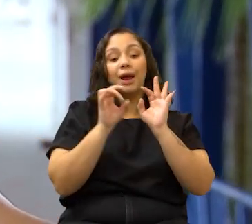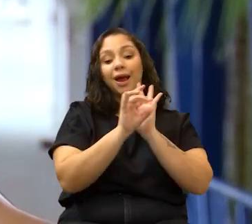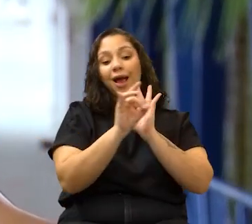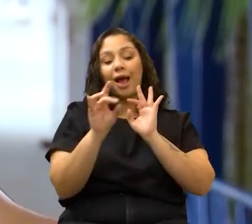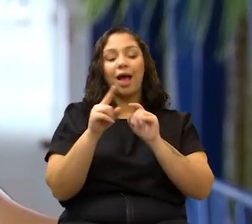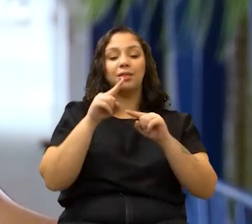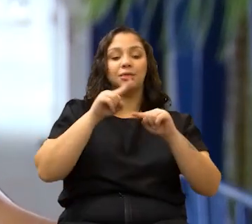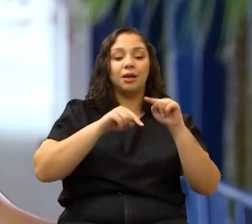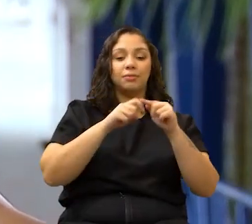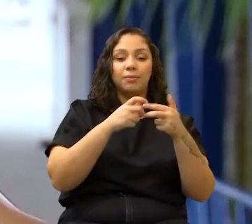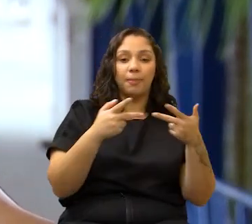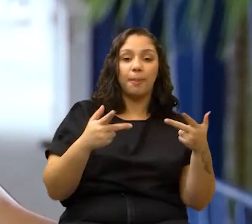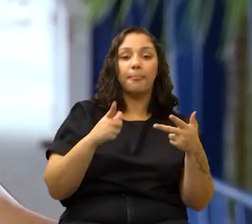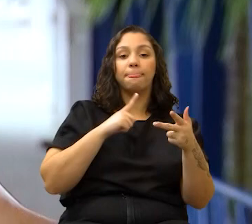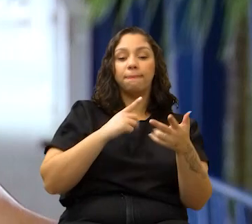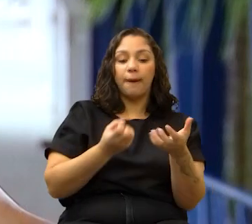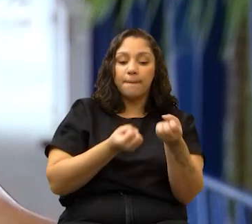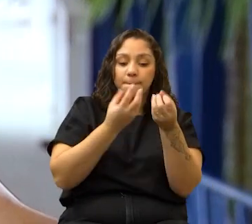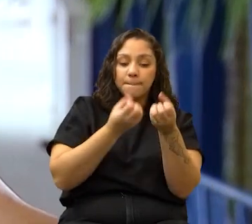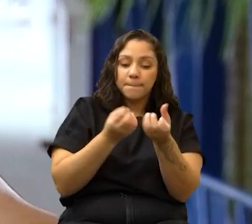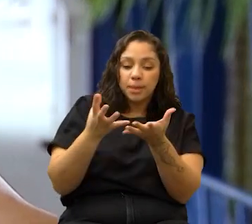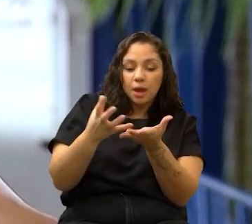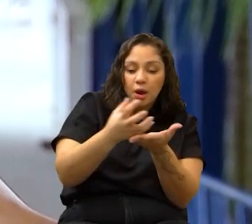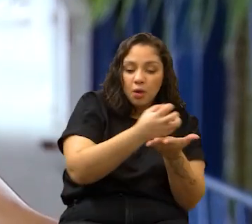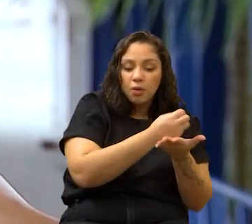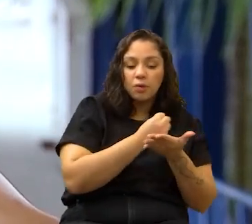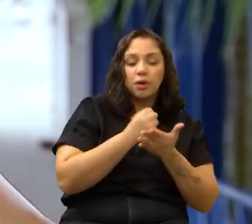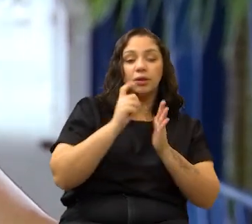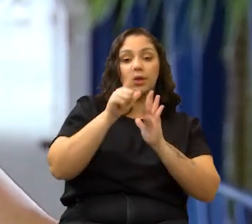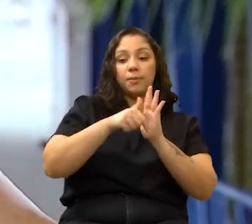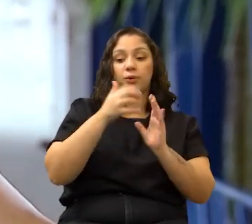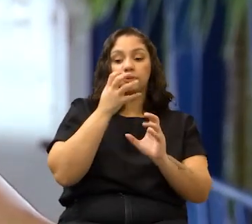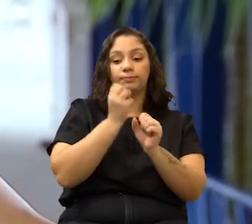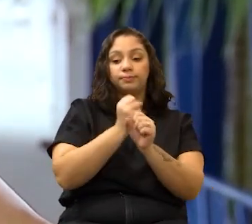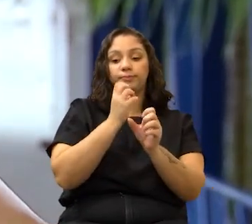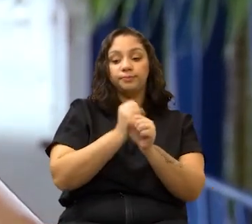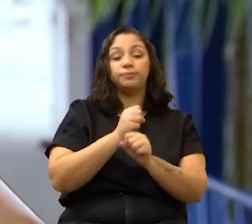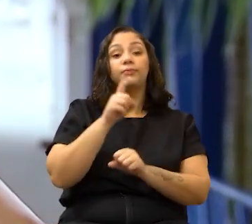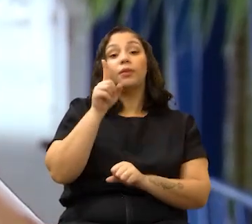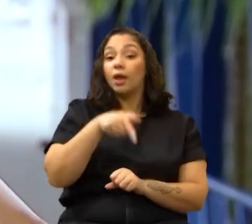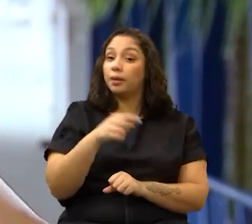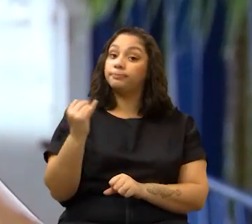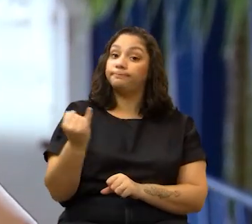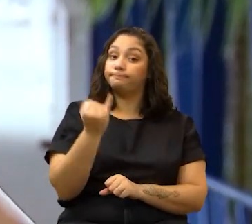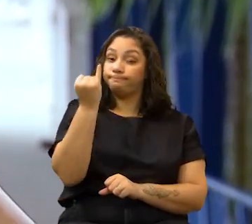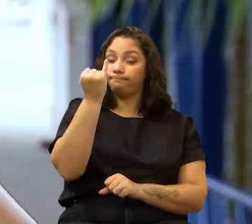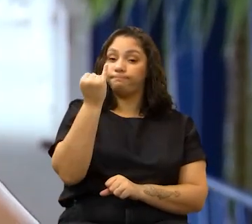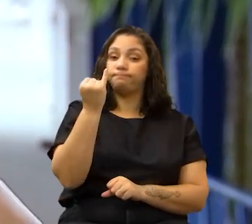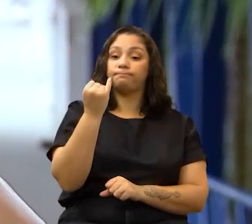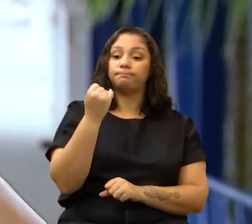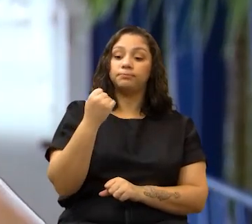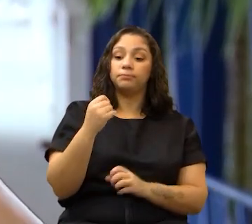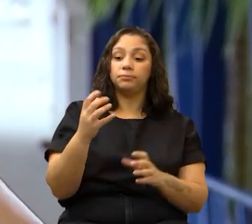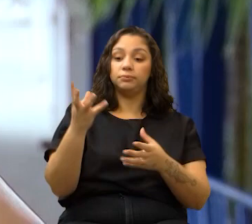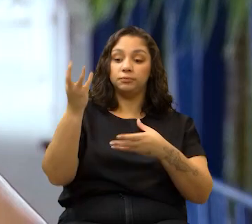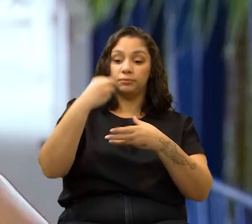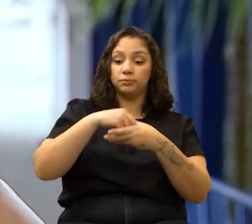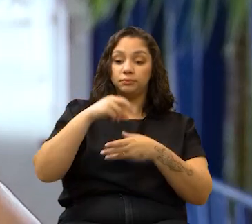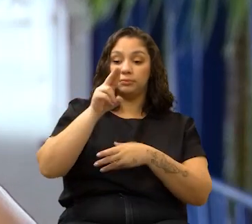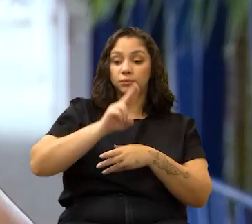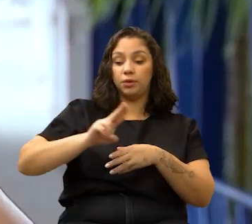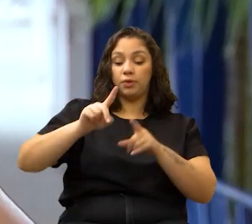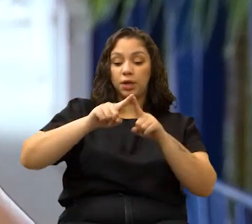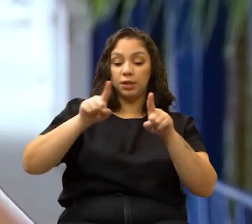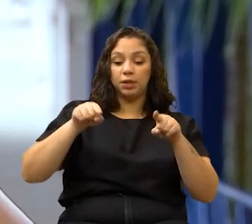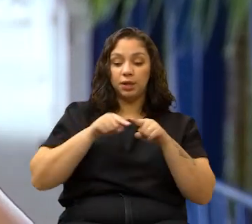estabelecidos e a gente faz a coleta dos dados e depois é feita toda a apuração. Eu acho que é muito vantajoso nessa vivência da universidade fora